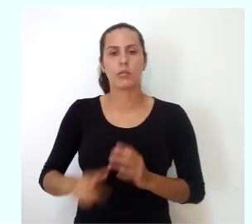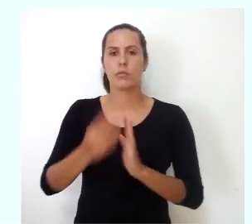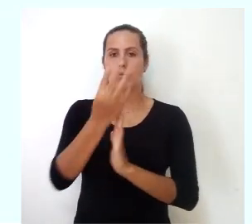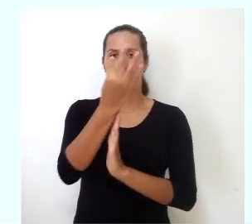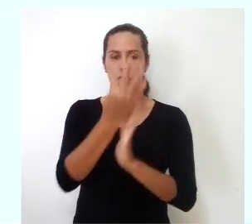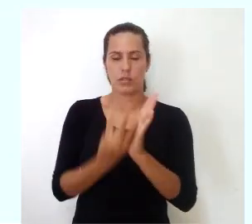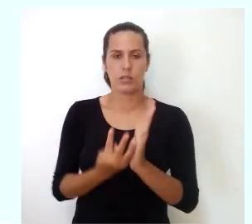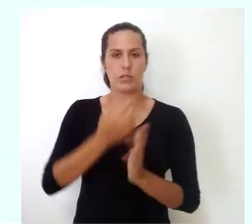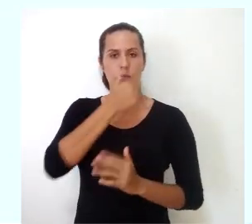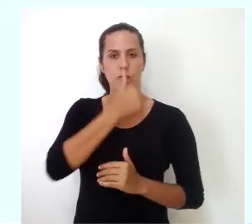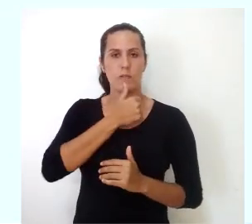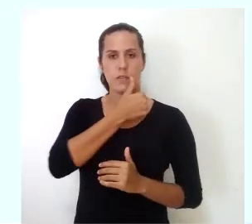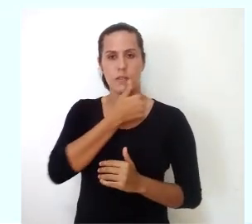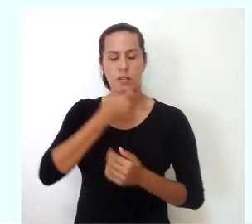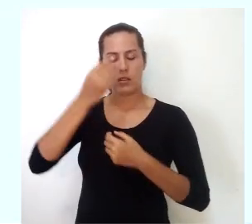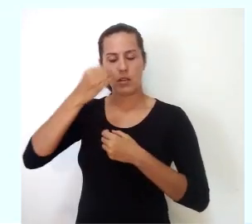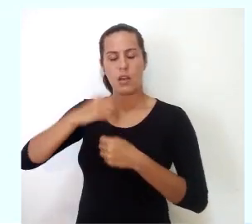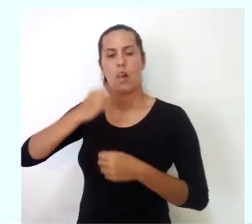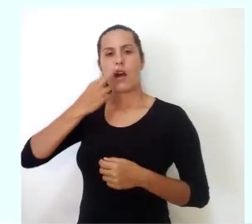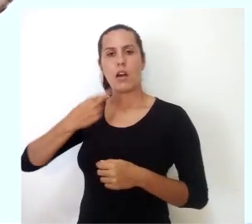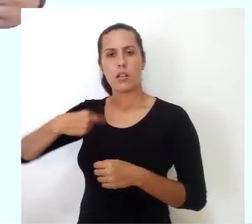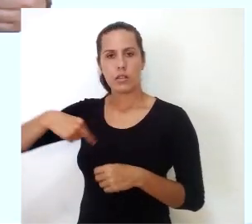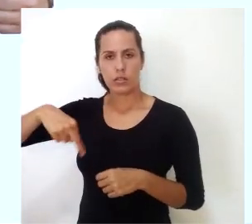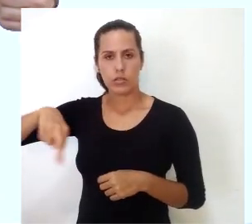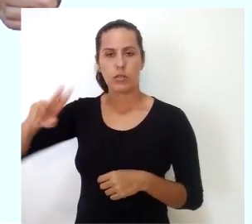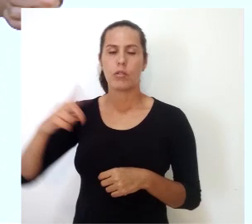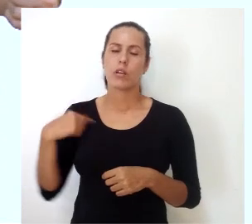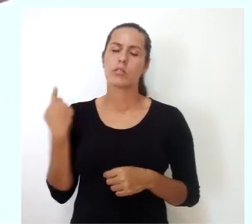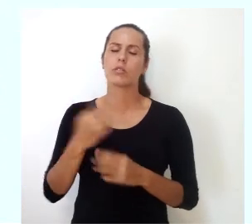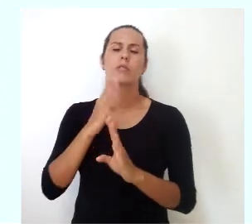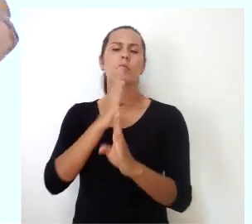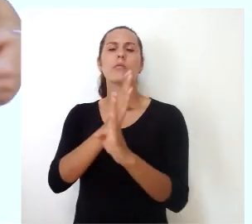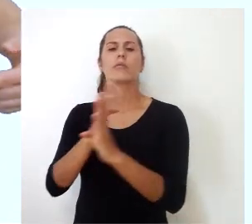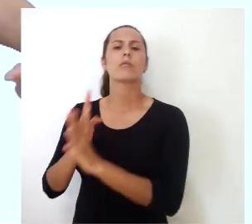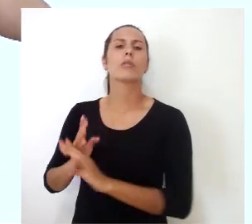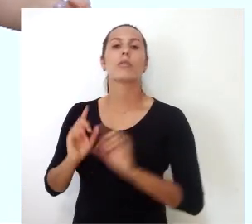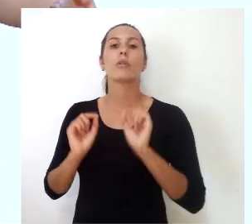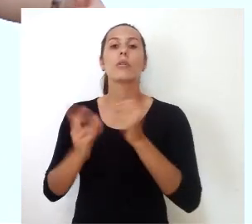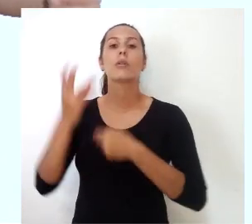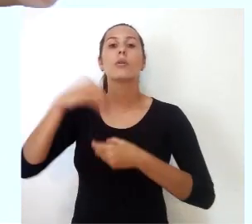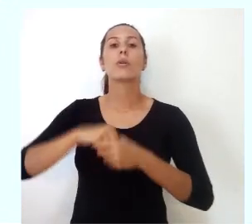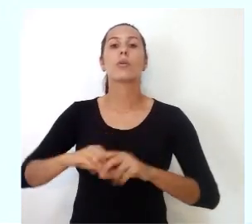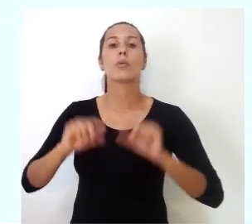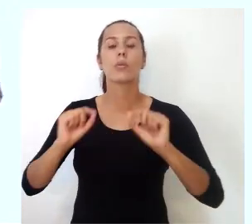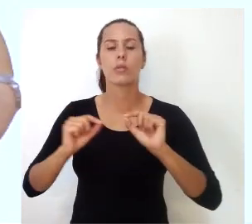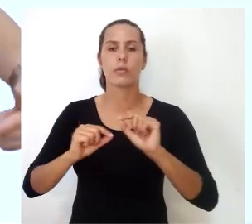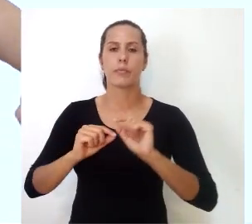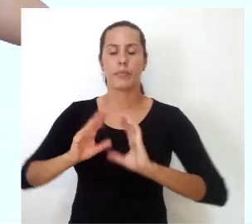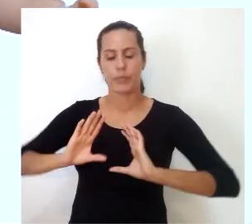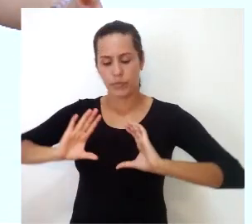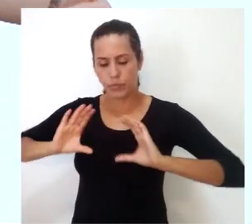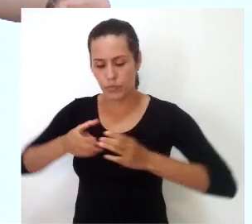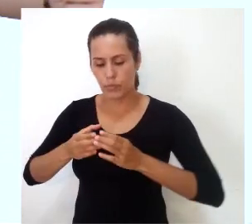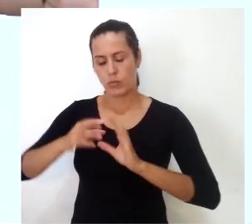das religiões. Lá nós vamos encontrar o quê? Código de ética, código